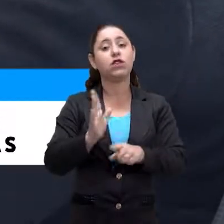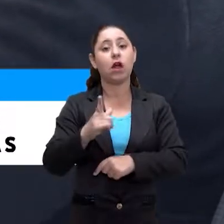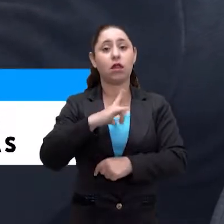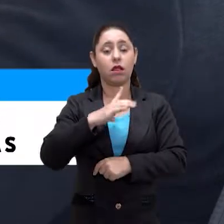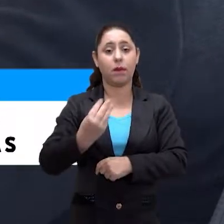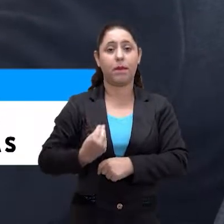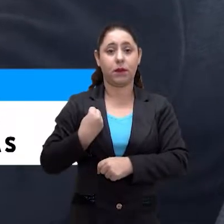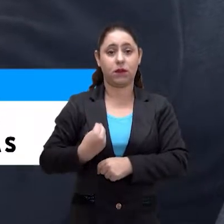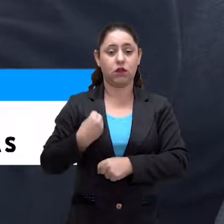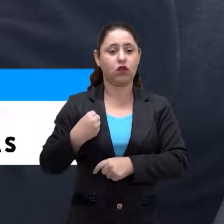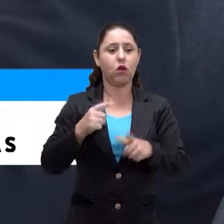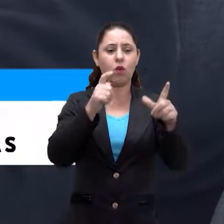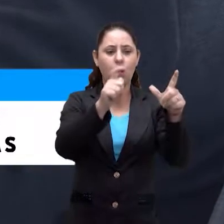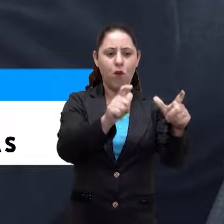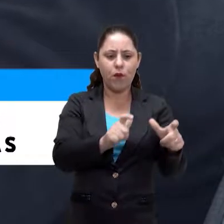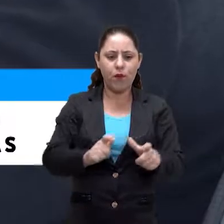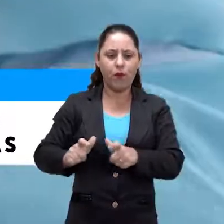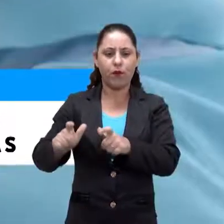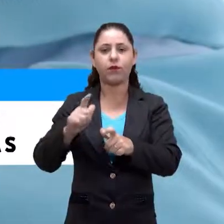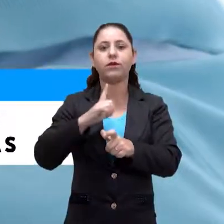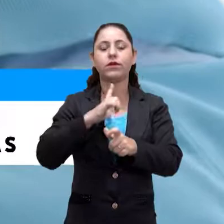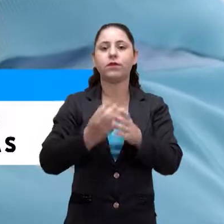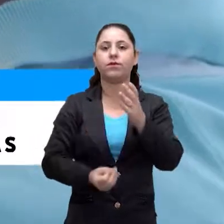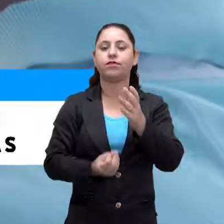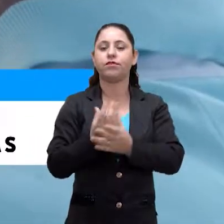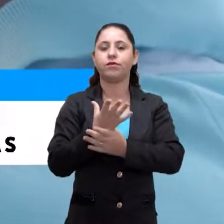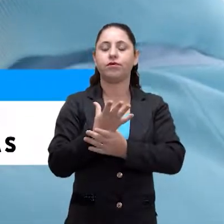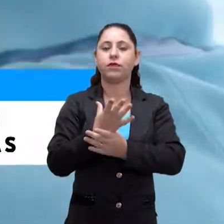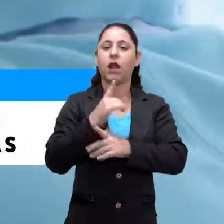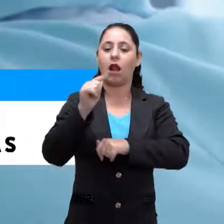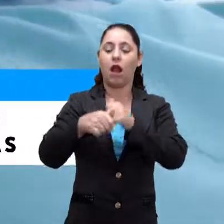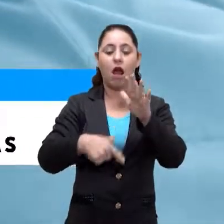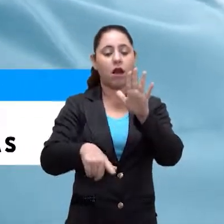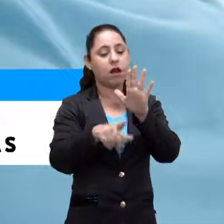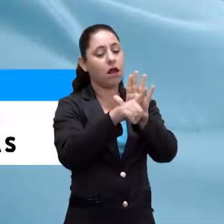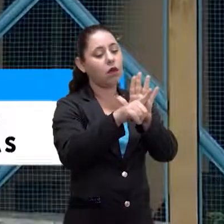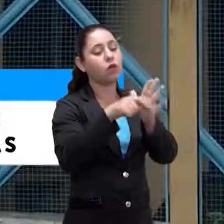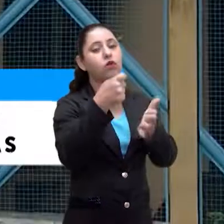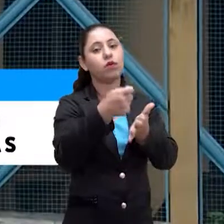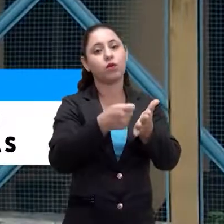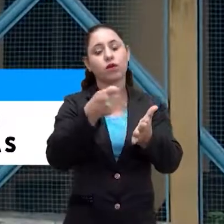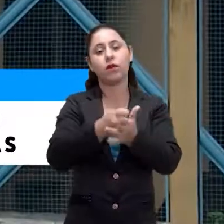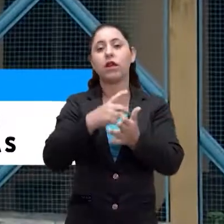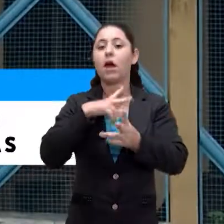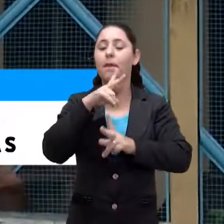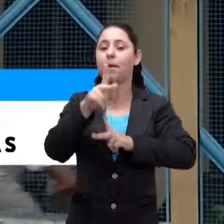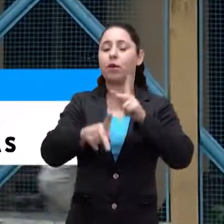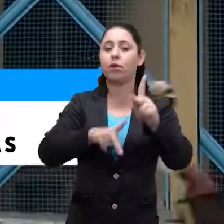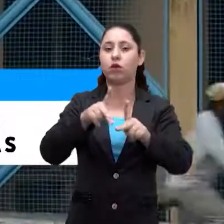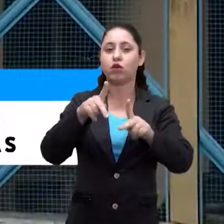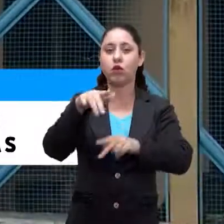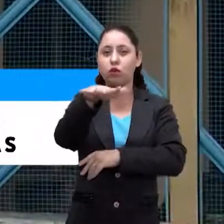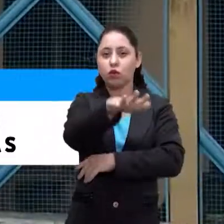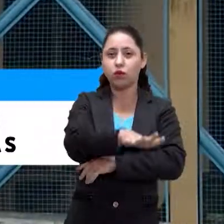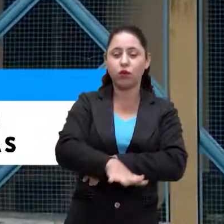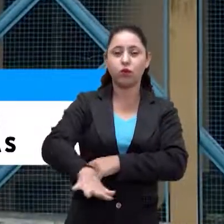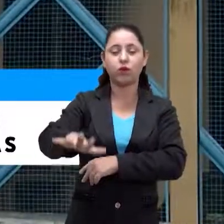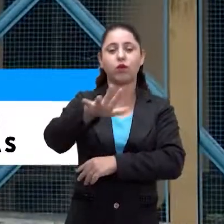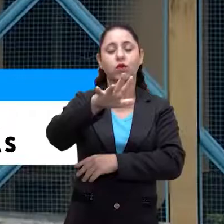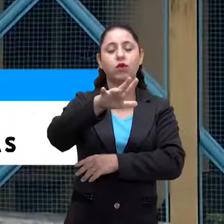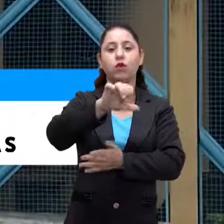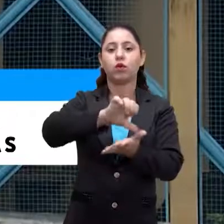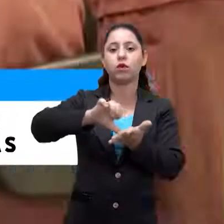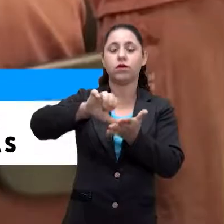Apesar de já estar presente em muitos locais, a existência desse serviço em lei garante que ele será ofertado à população em